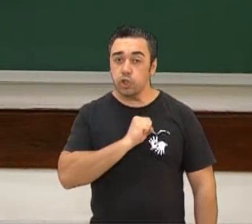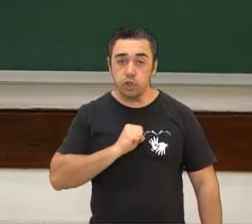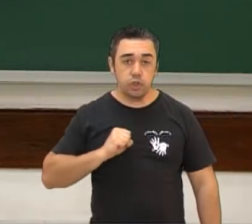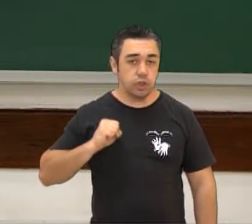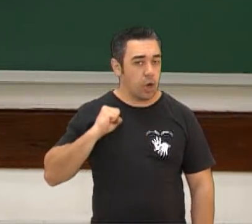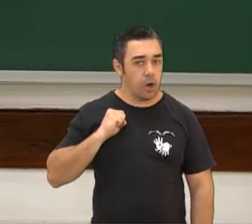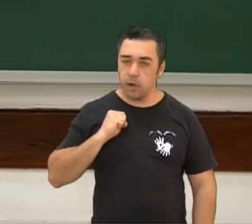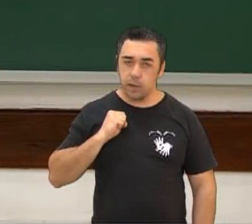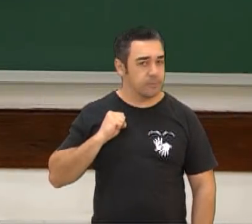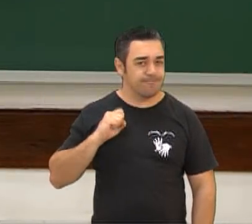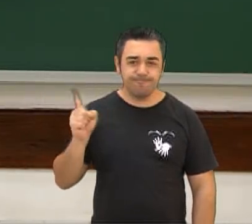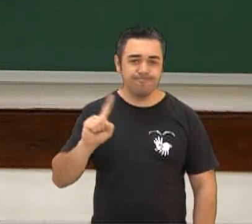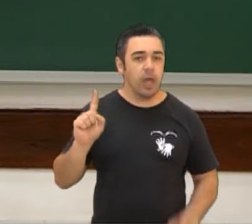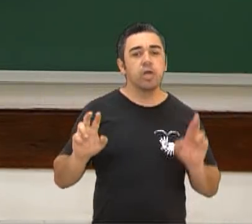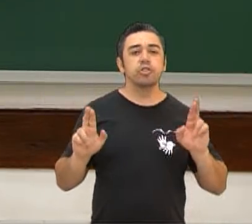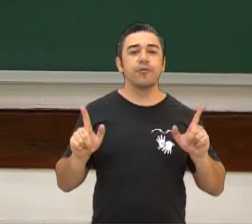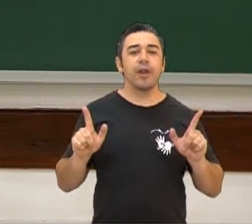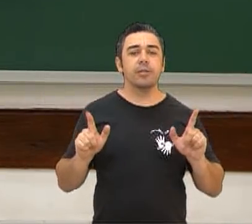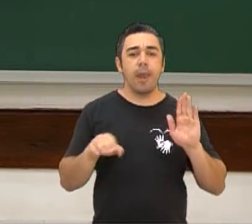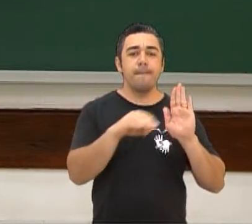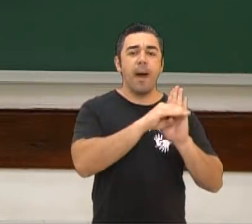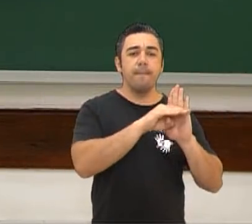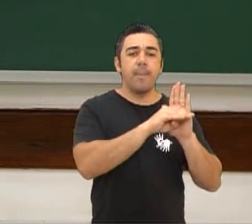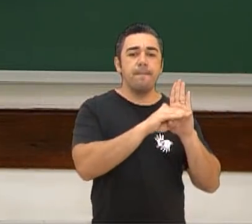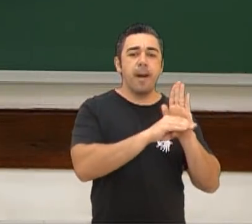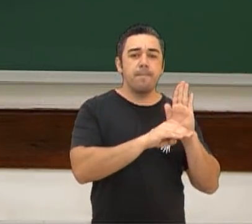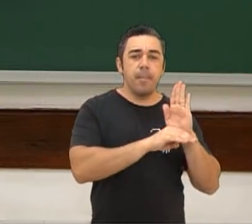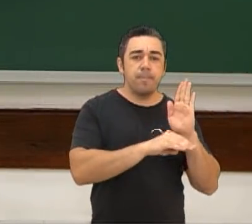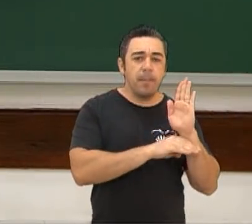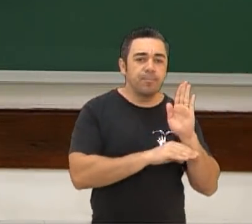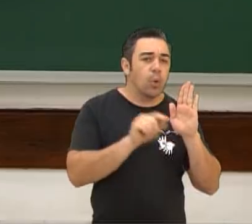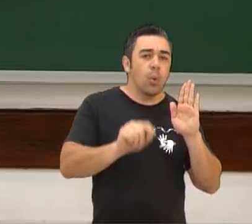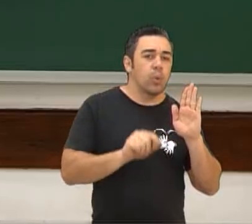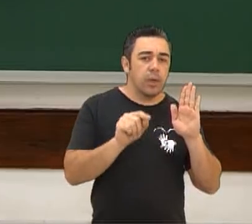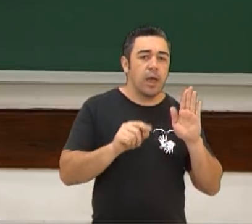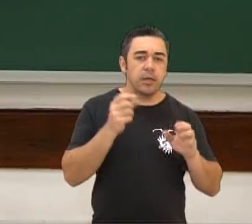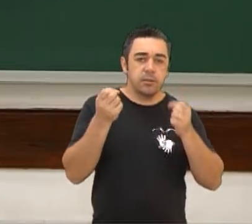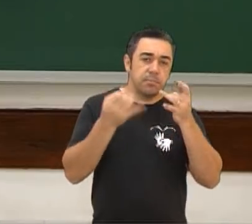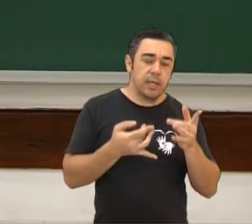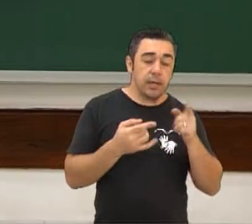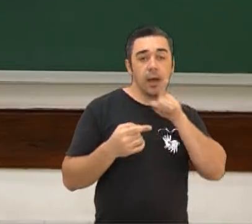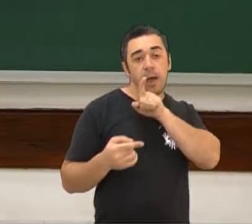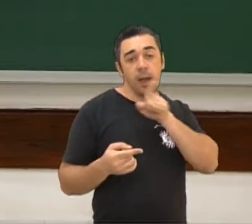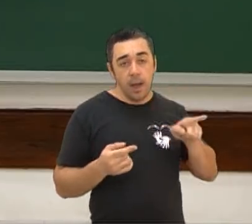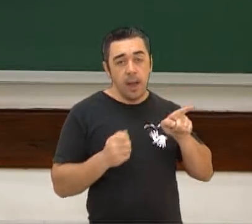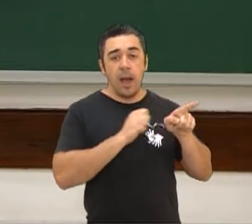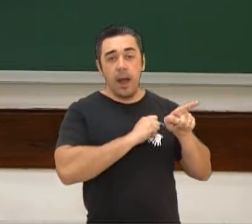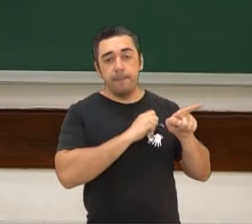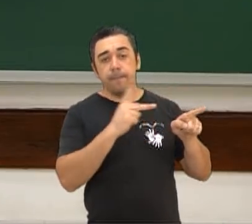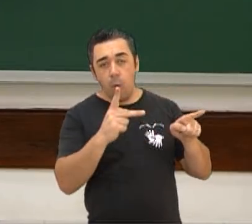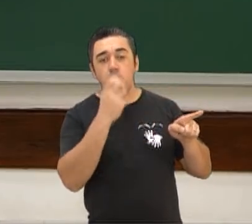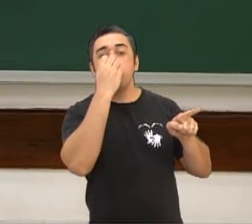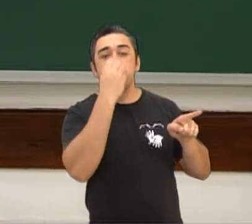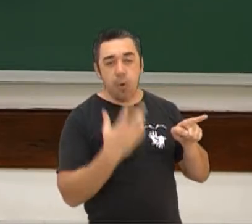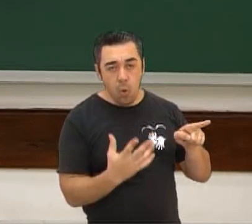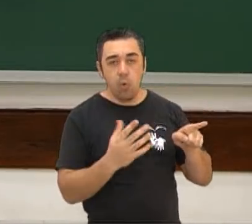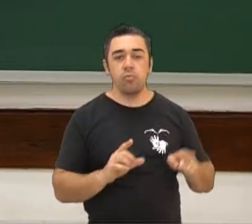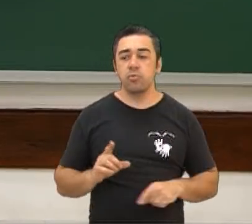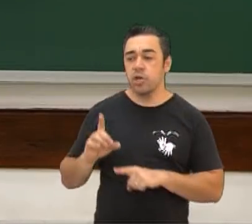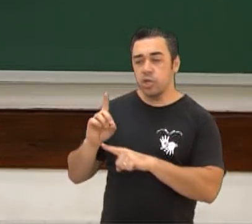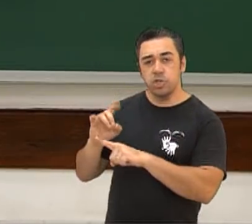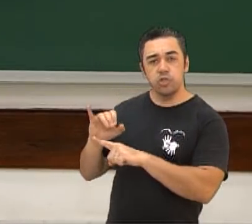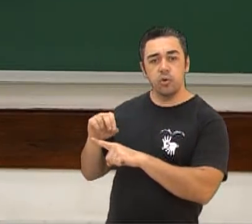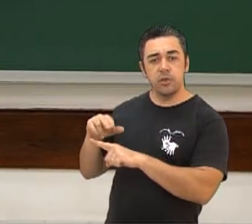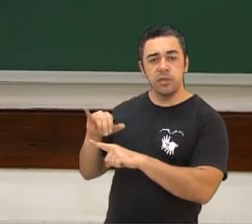é um juízo de valor, onde se coloca um julgamento. Apolo é bom, Dionísio é ruim. Apolo deve